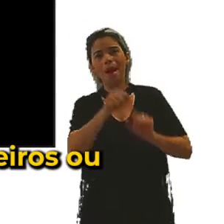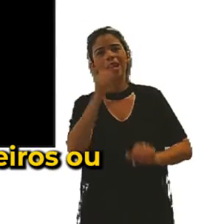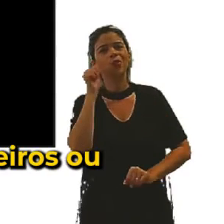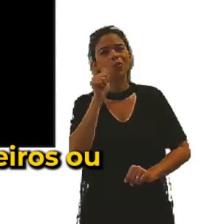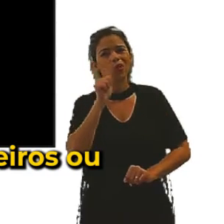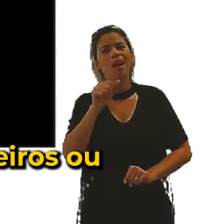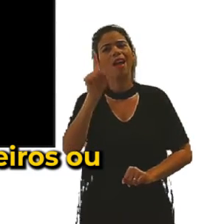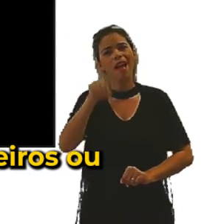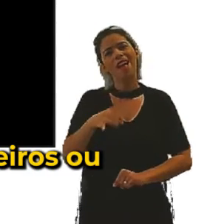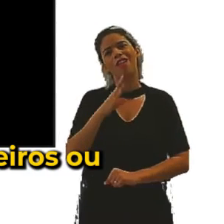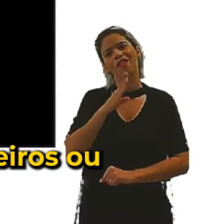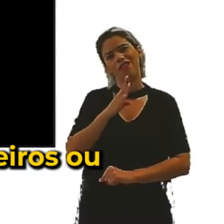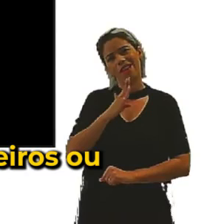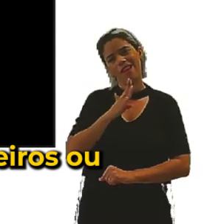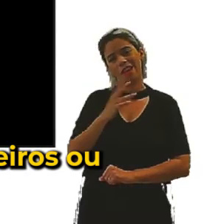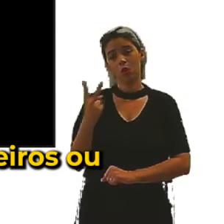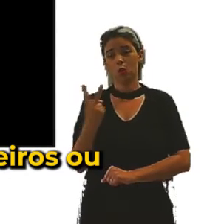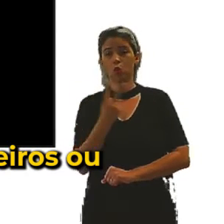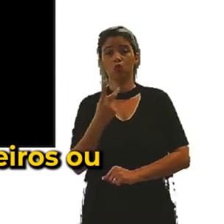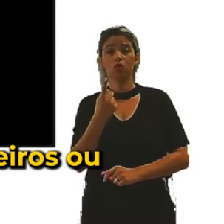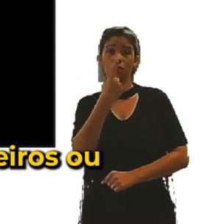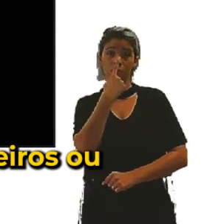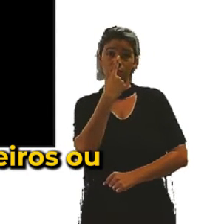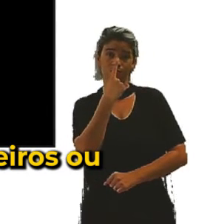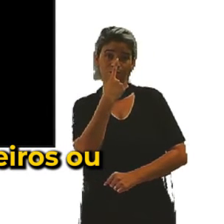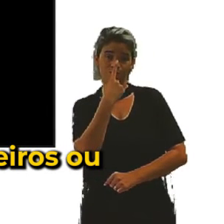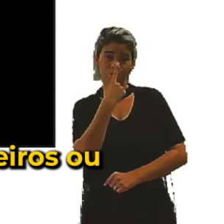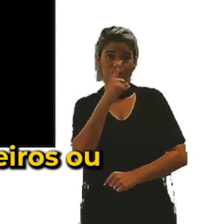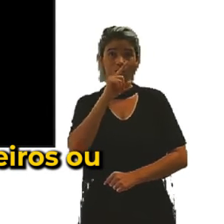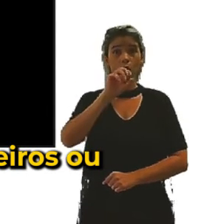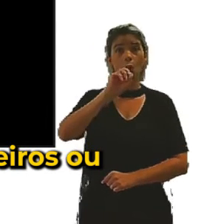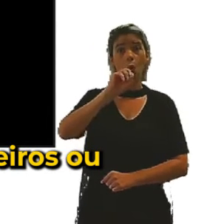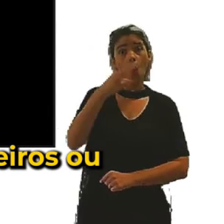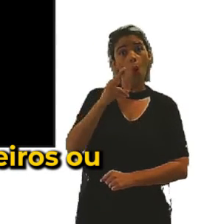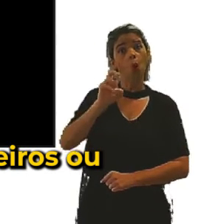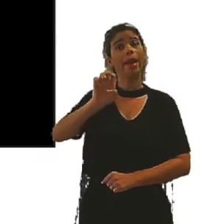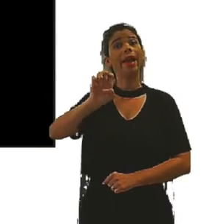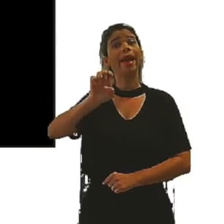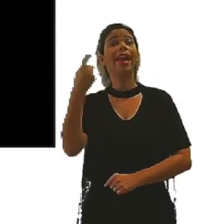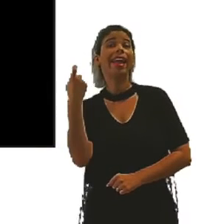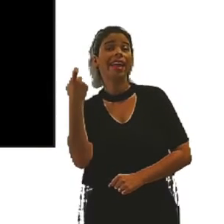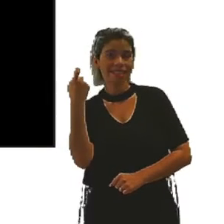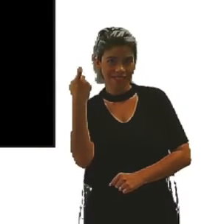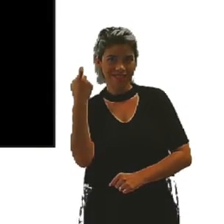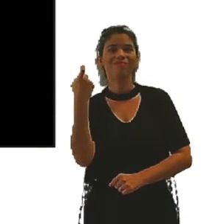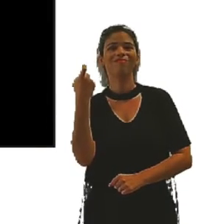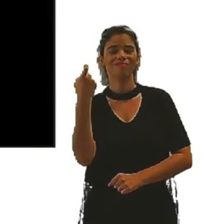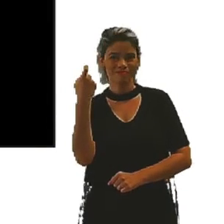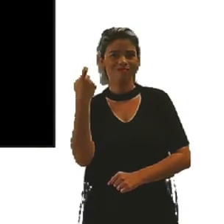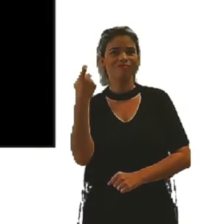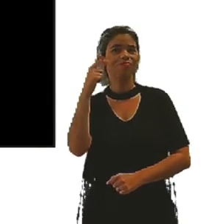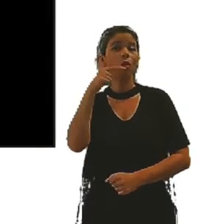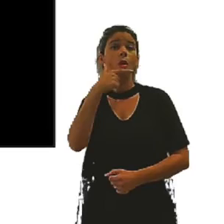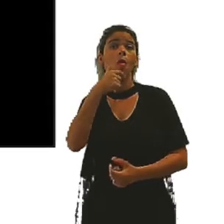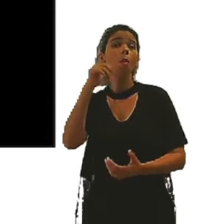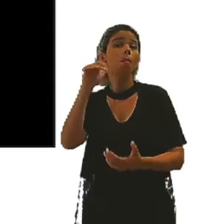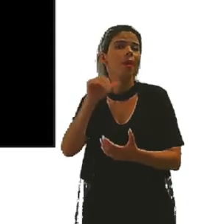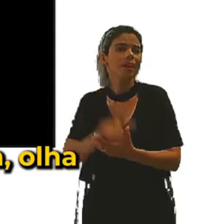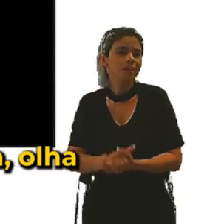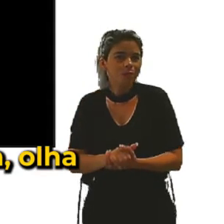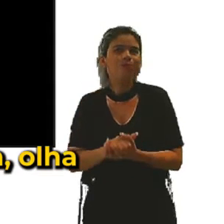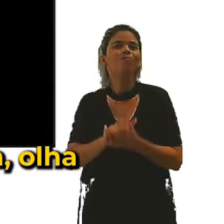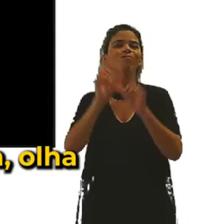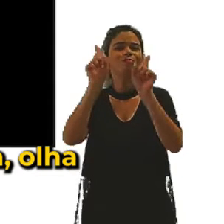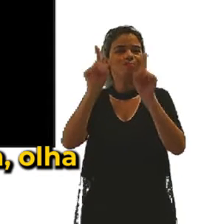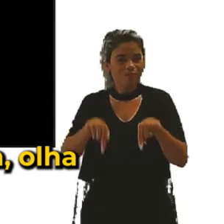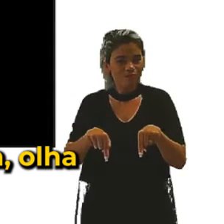81%, então, dos assassinos, eles eram companheiros ou ex-companheiros, então, das mulheres,